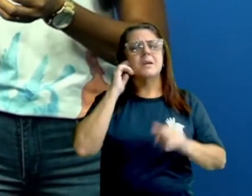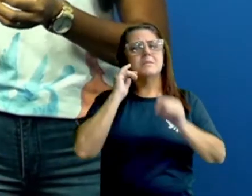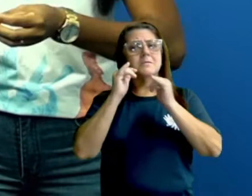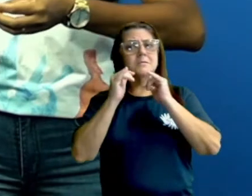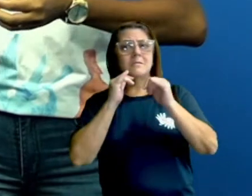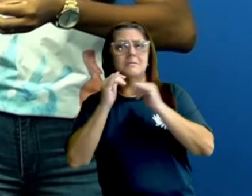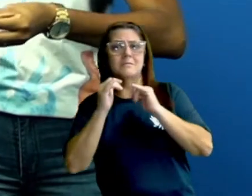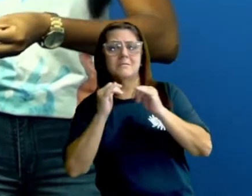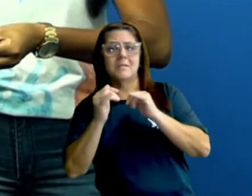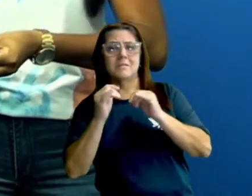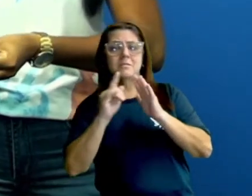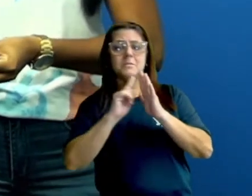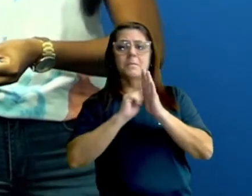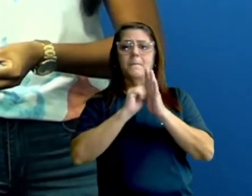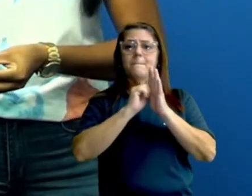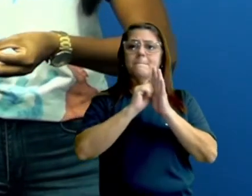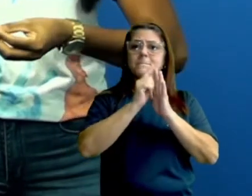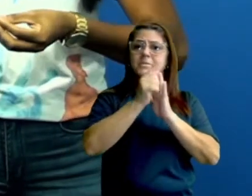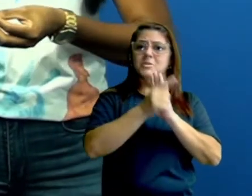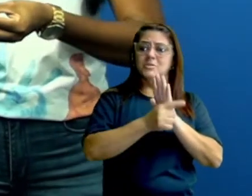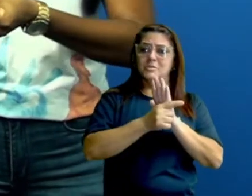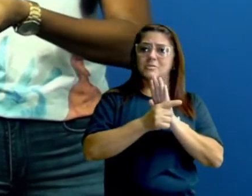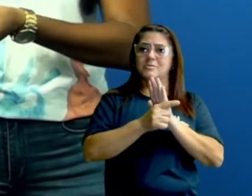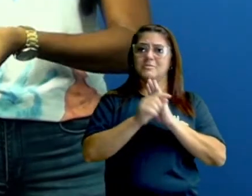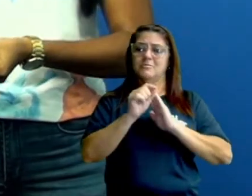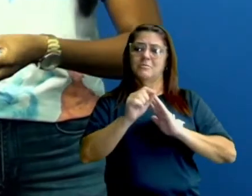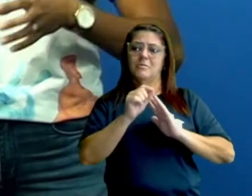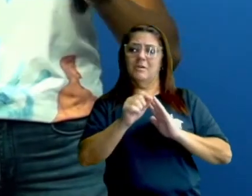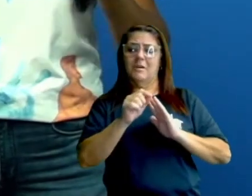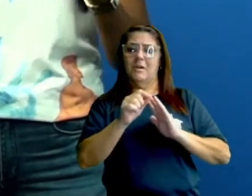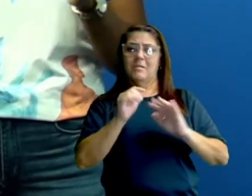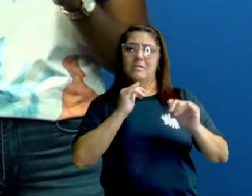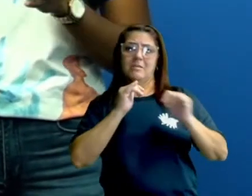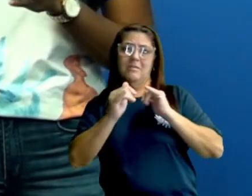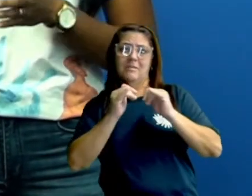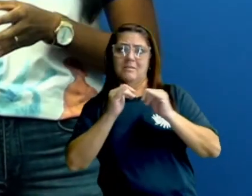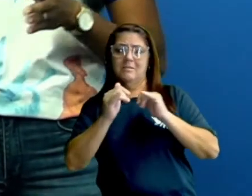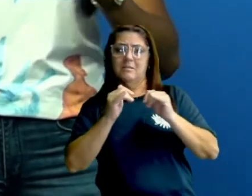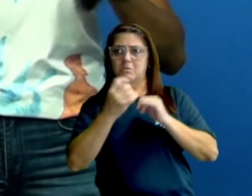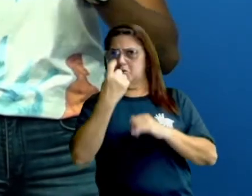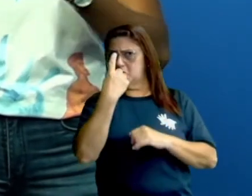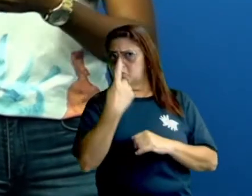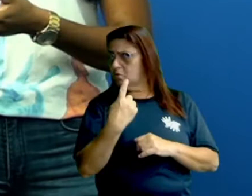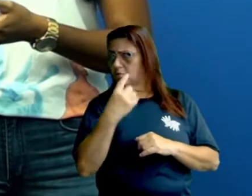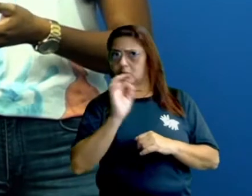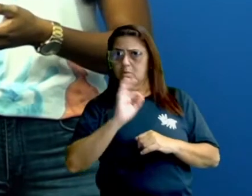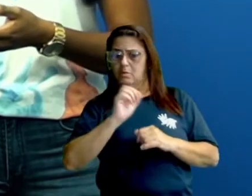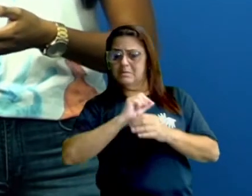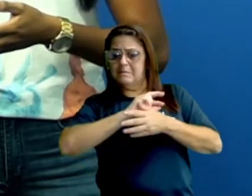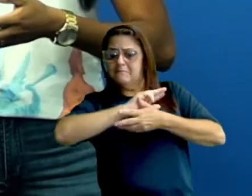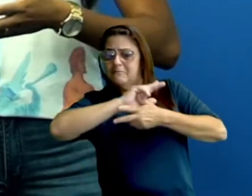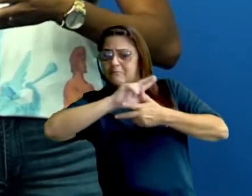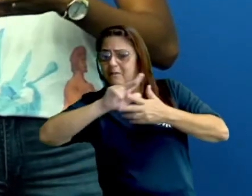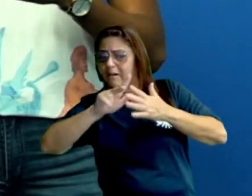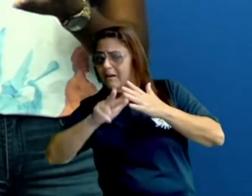tema chamado de gênero digital ou gêneros digitais, porque a gente não tem só um, a gente tem